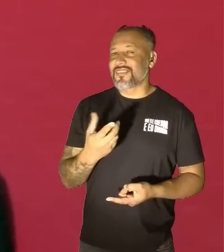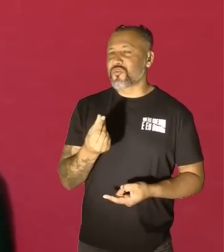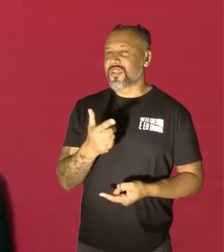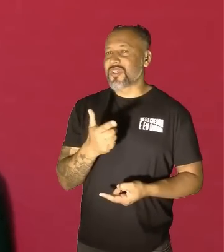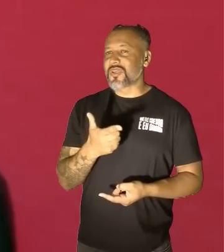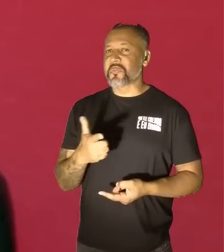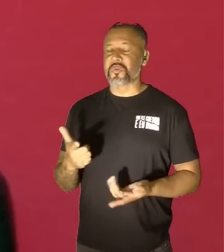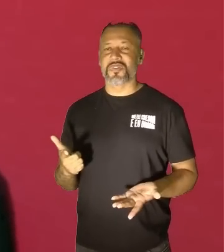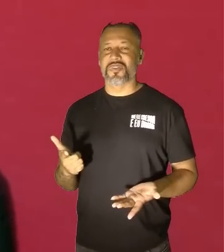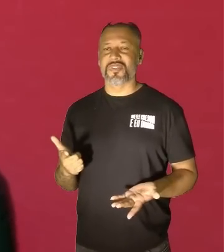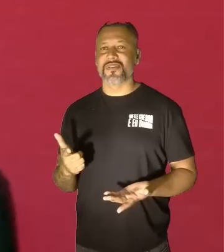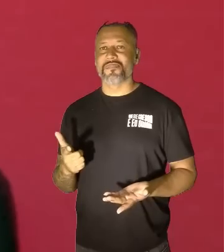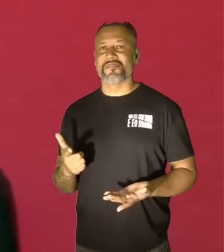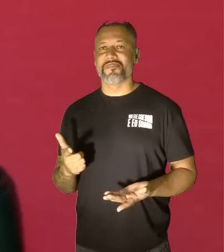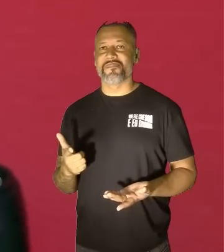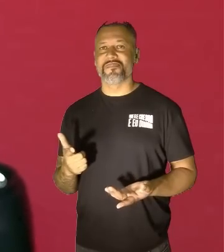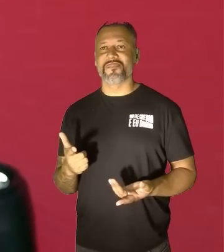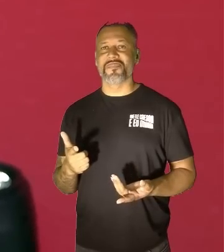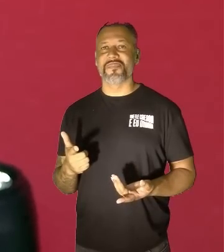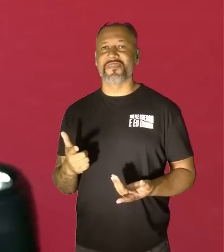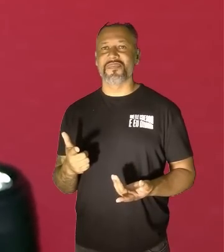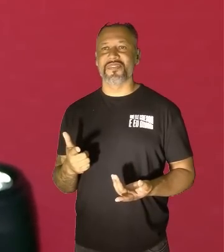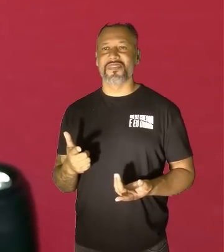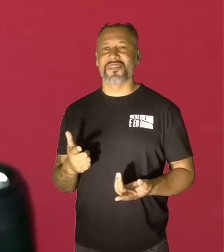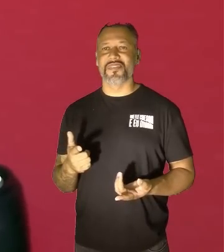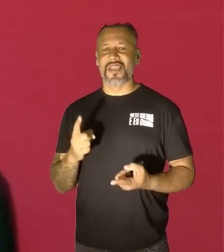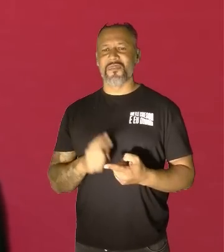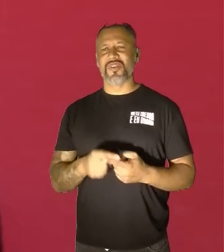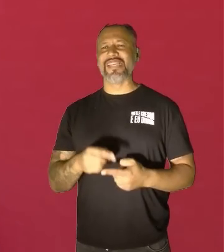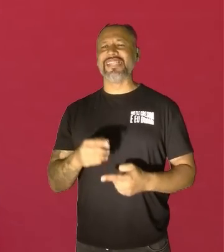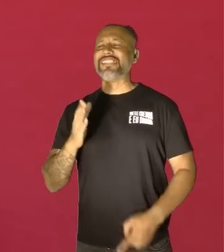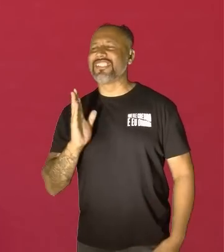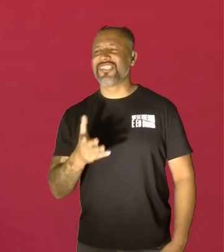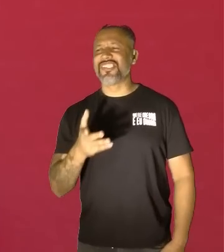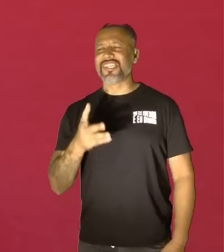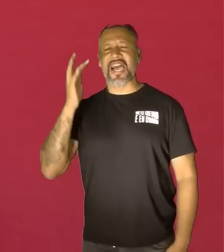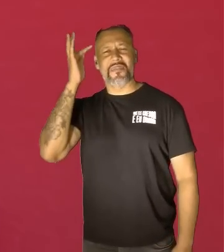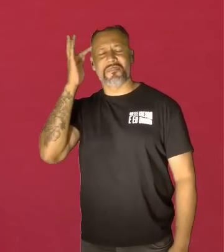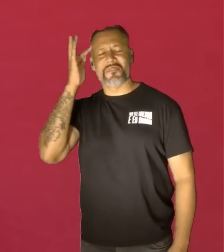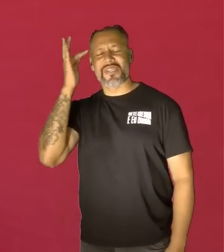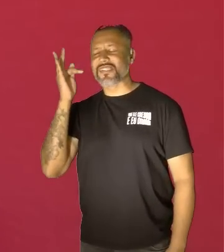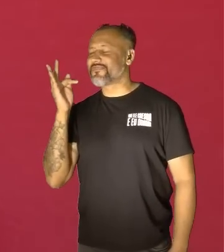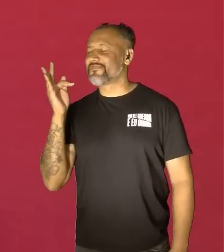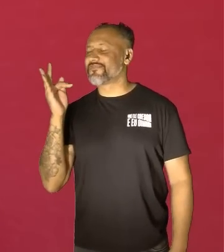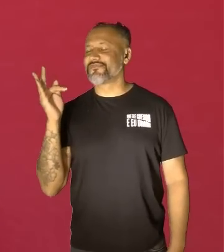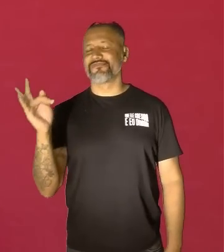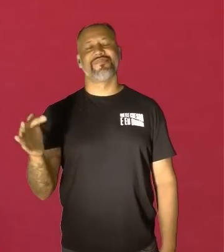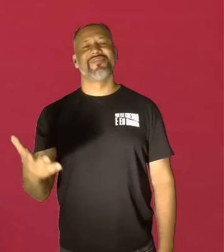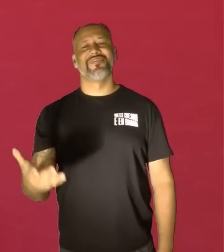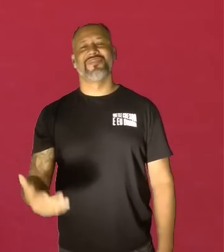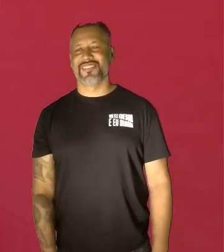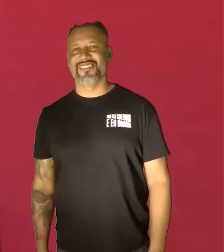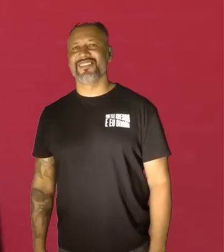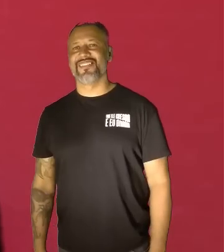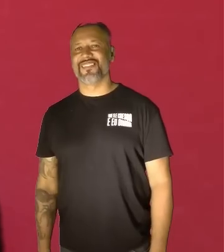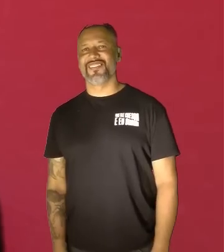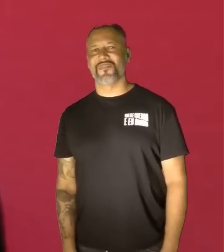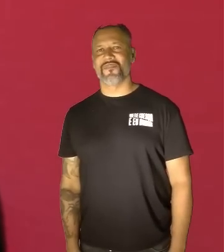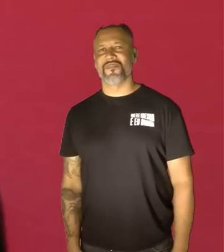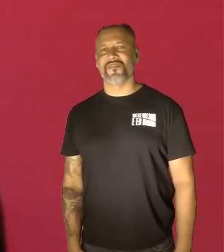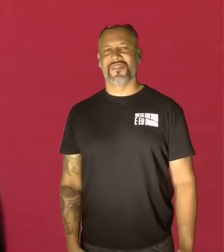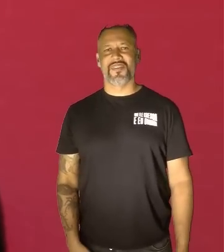É por isso que algumas pessoas têm cara de próspero antes de ser próspero. Assim, nossa, irmão, você tem a cara de que tem